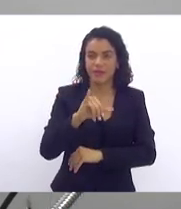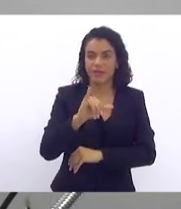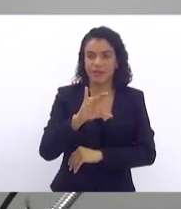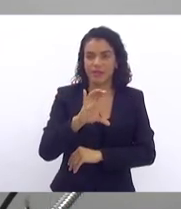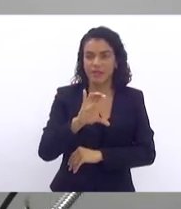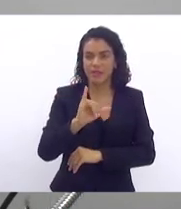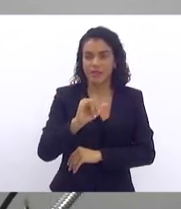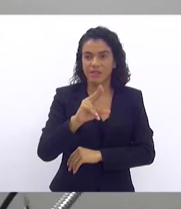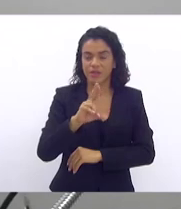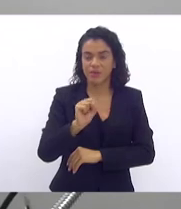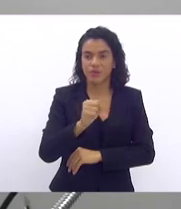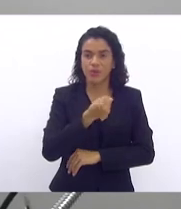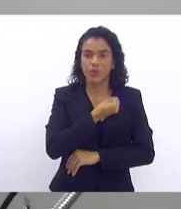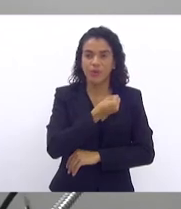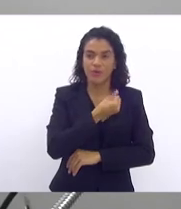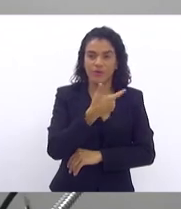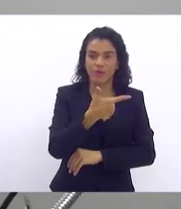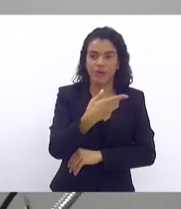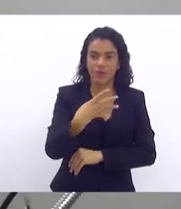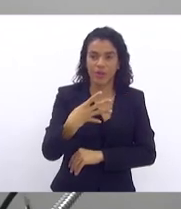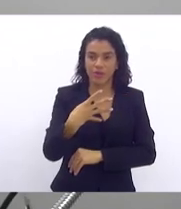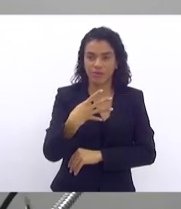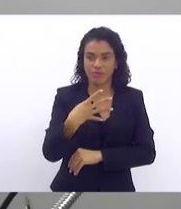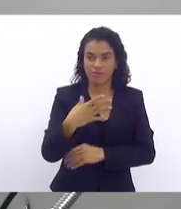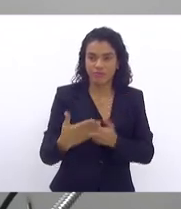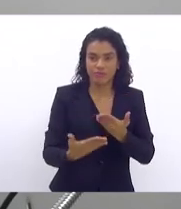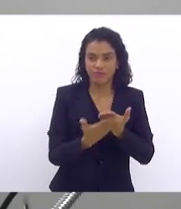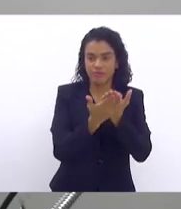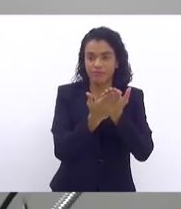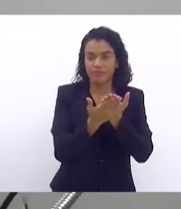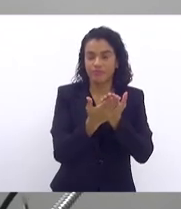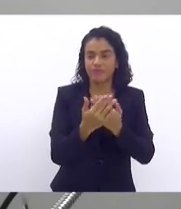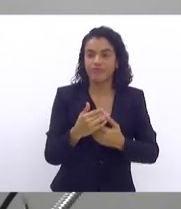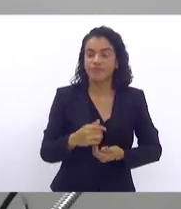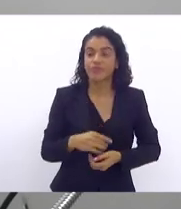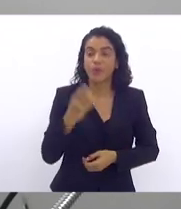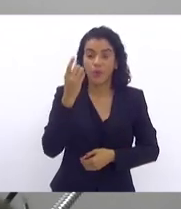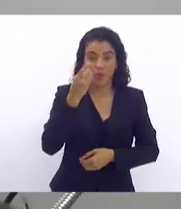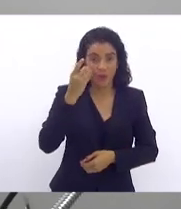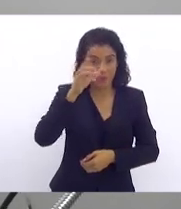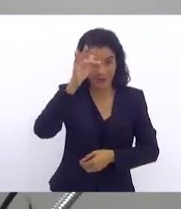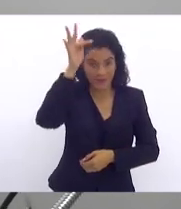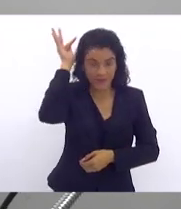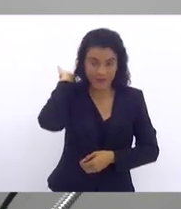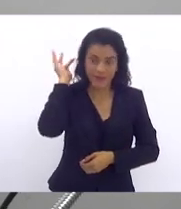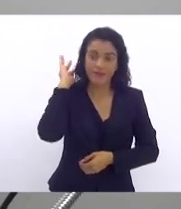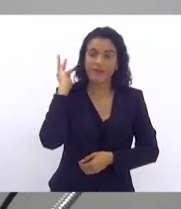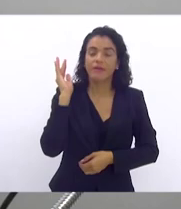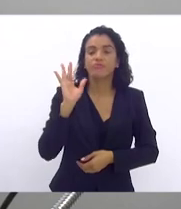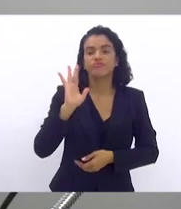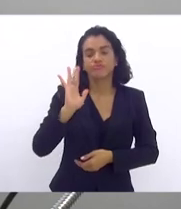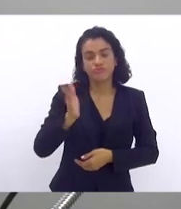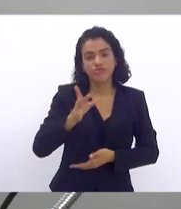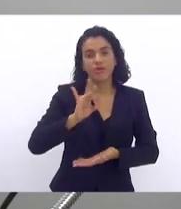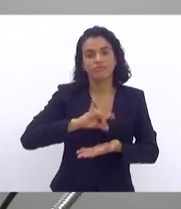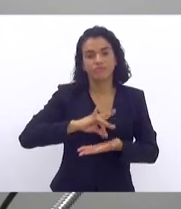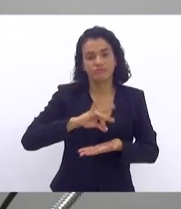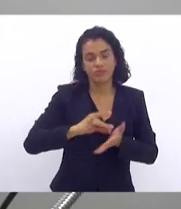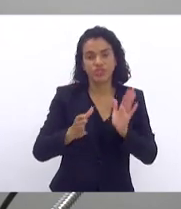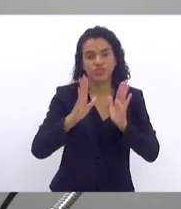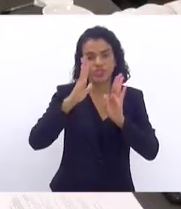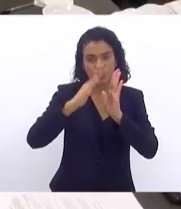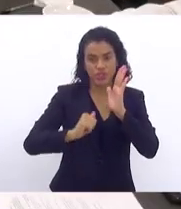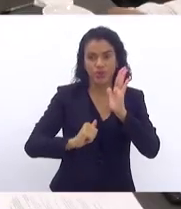Que é o item 24 da pauta, não é parecer pela anexação o projeto de Vossa Excelência. O deputado Fred, na verdade, ele já retirou em